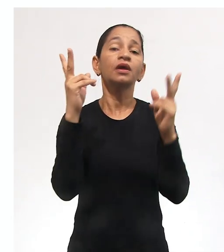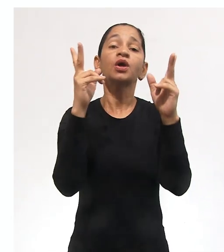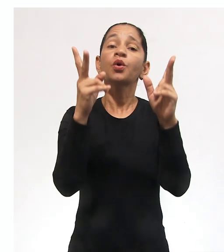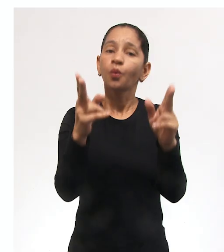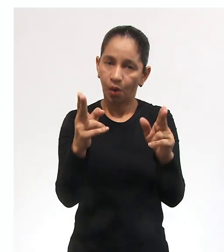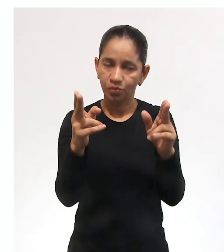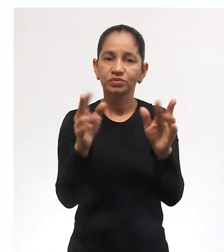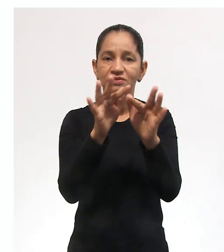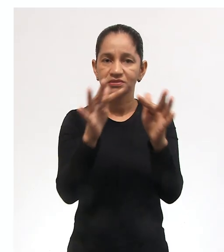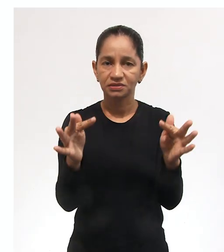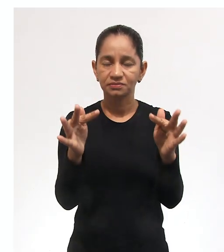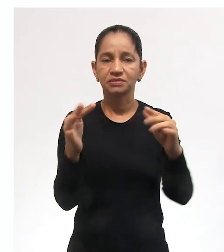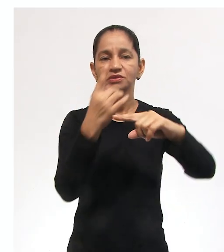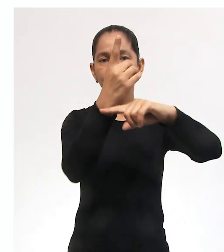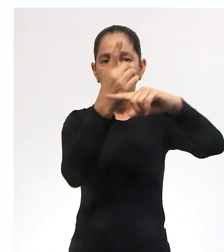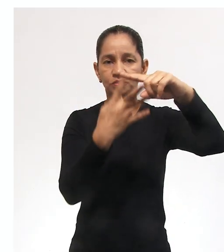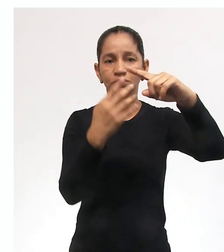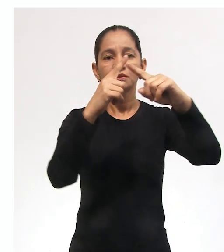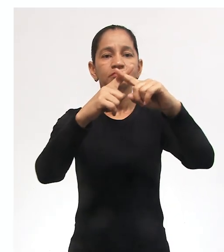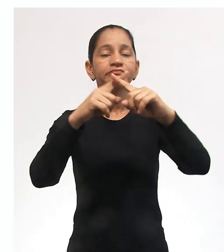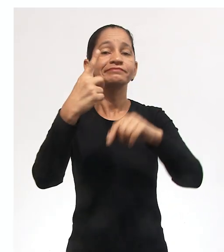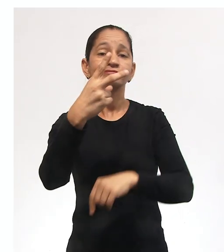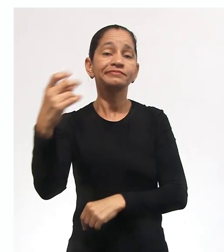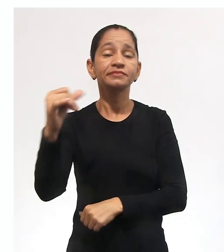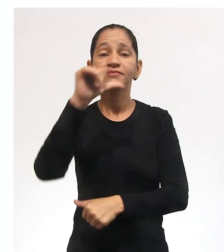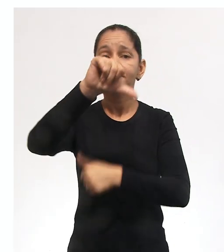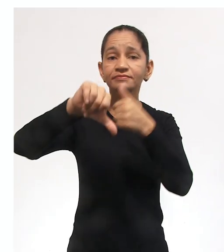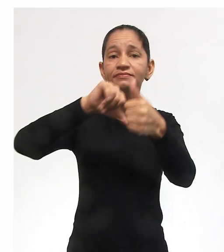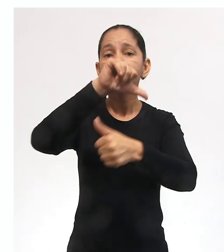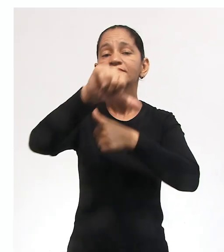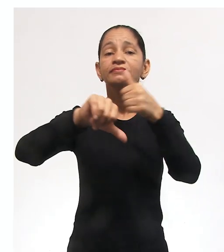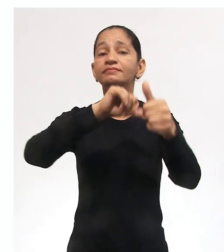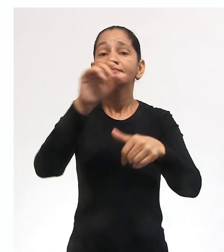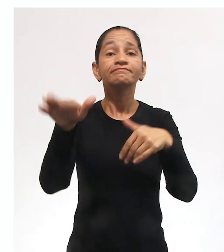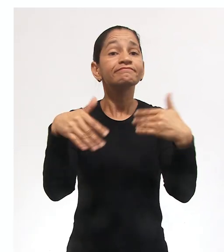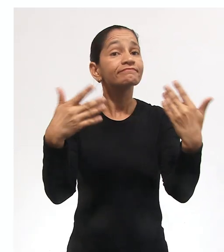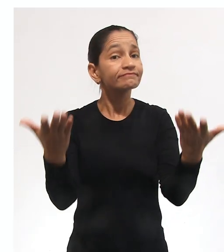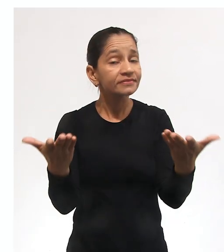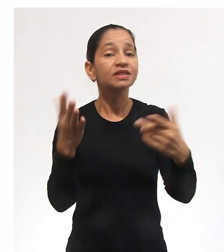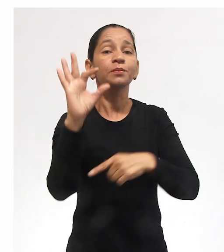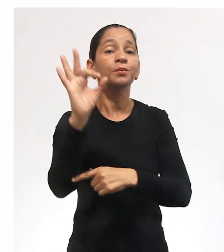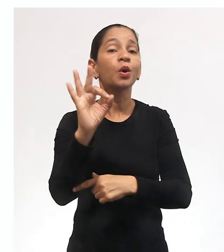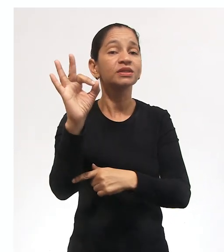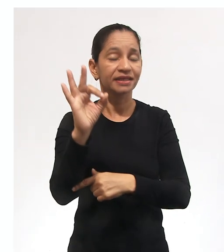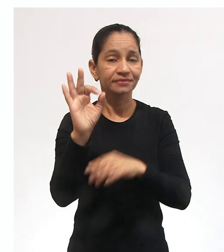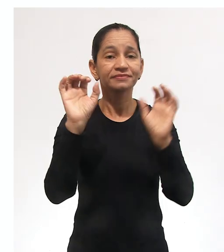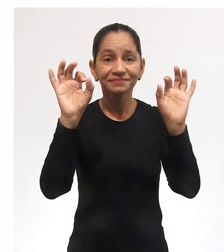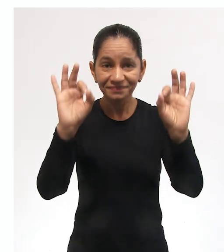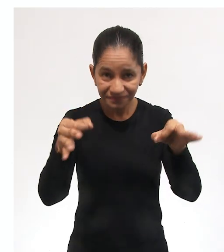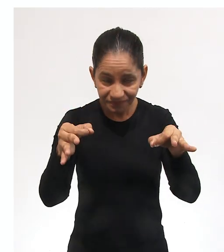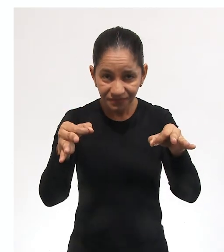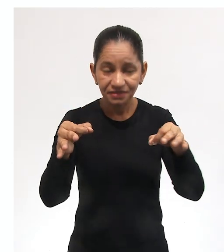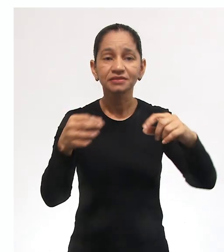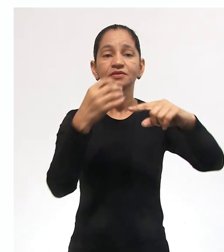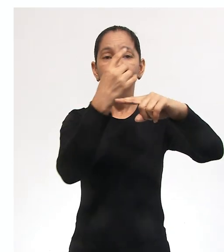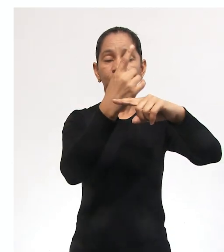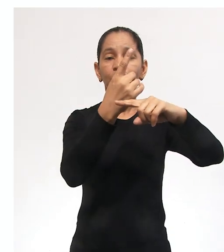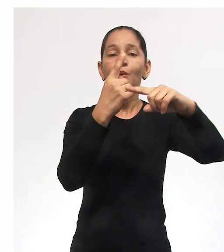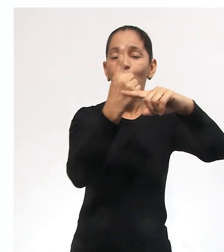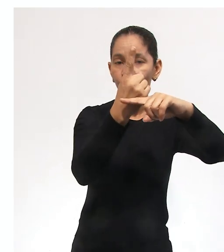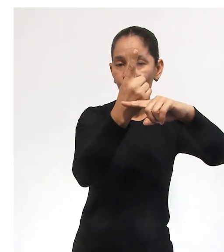multiplicar isso aqui por 100 para transformar isso aqui em porcentagem. 1 vezes 100, 100.